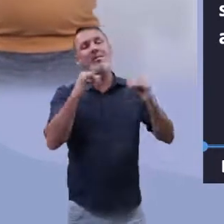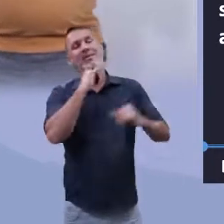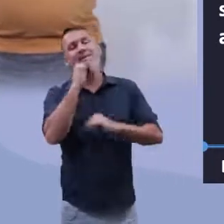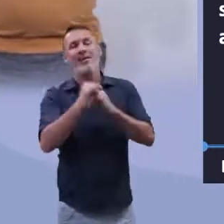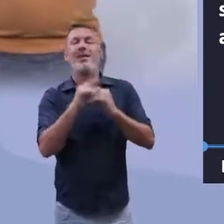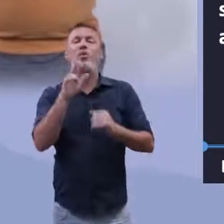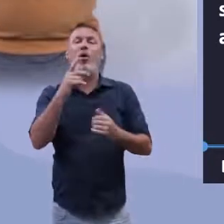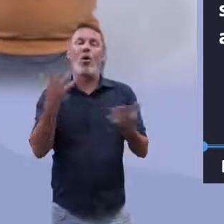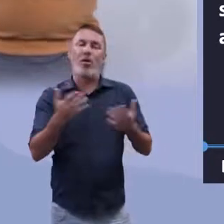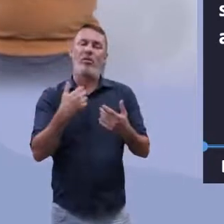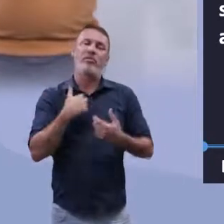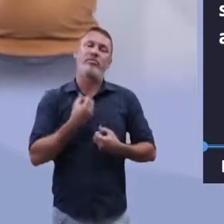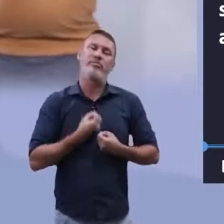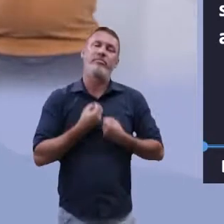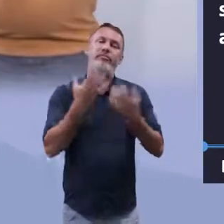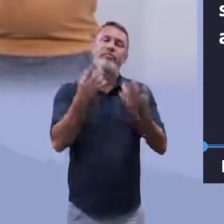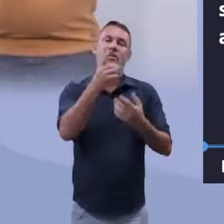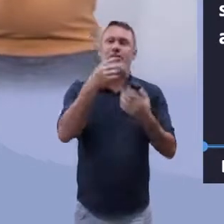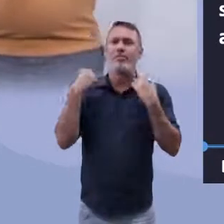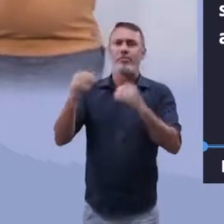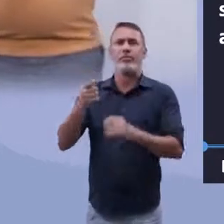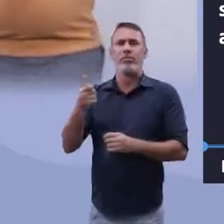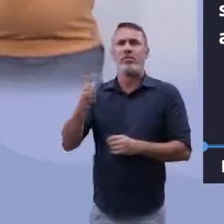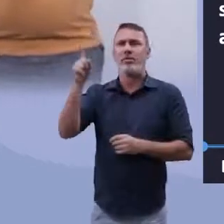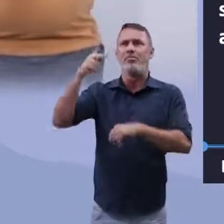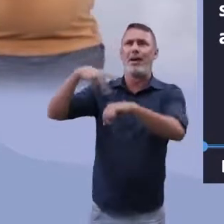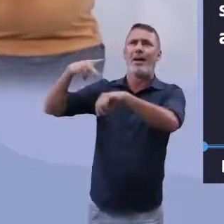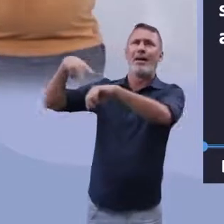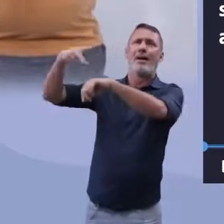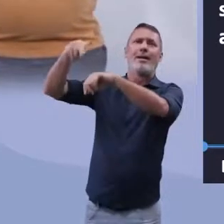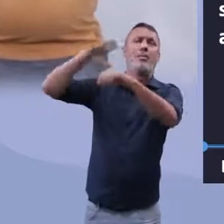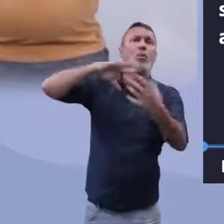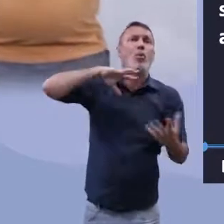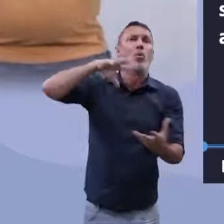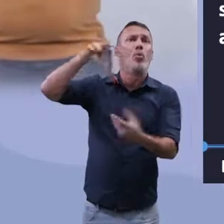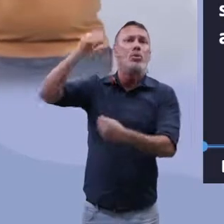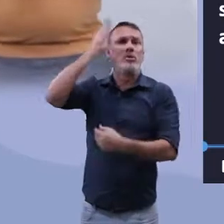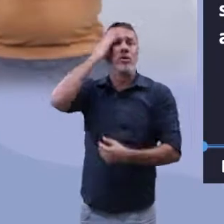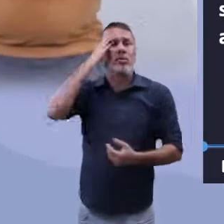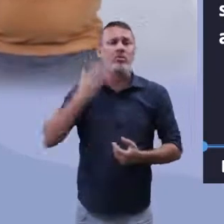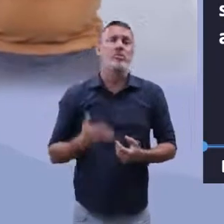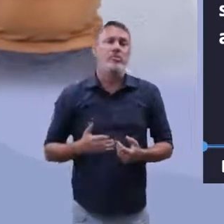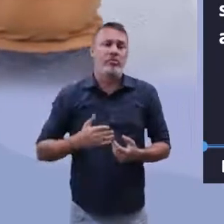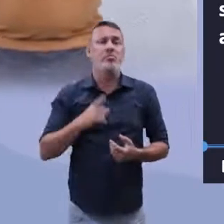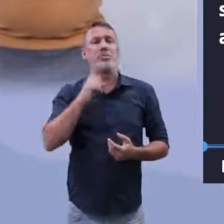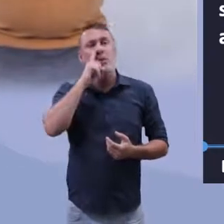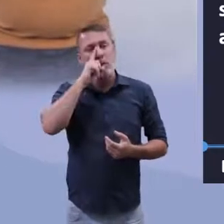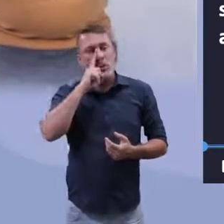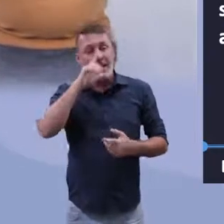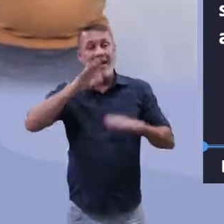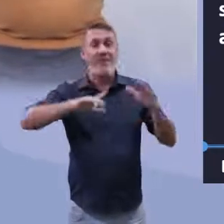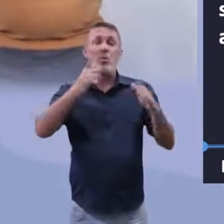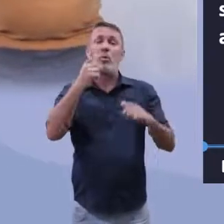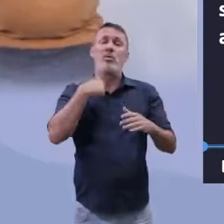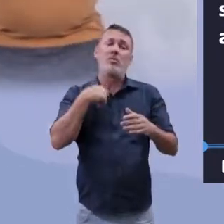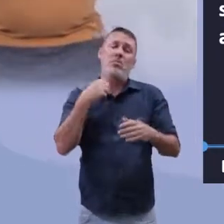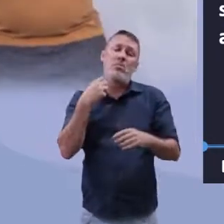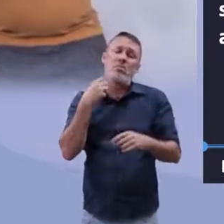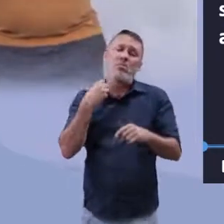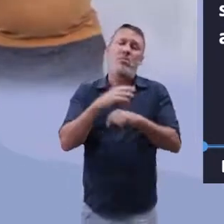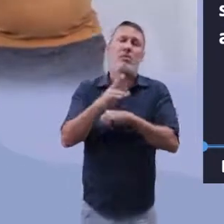postar algo aqui, falar algo para vocês aqui, rapidinho chegou na Espanha, chega em Portugal, chega em todo mundo. E às vezes ele